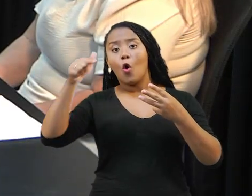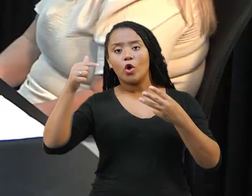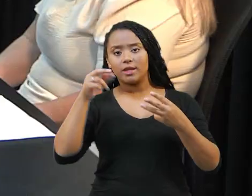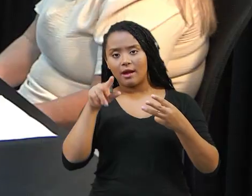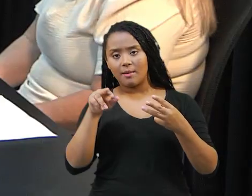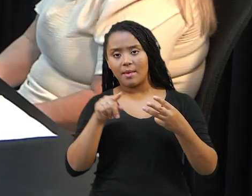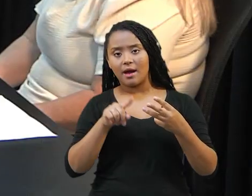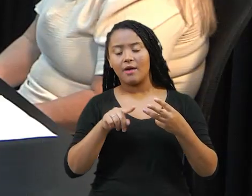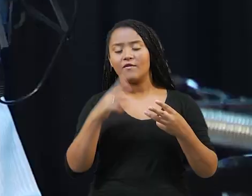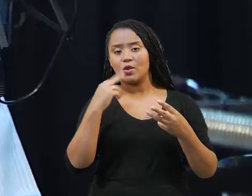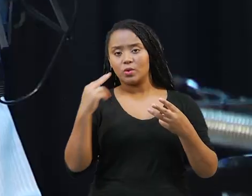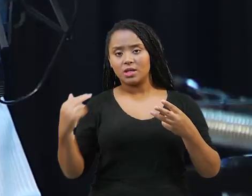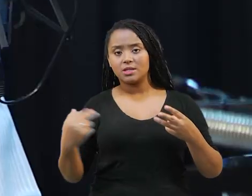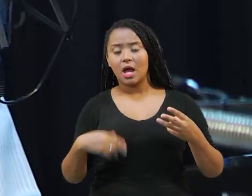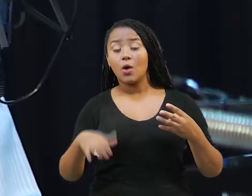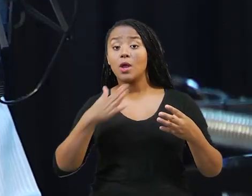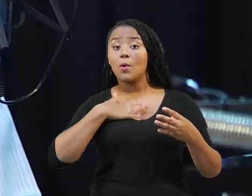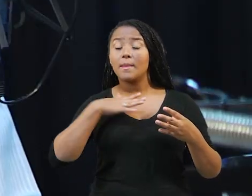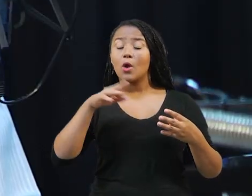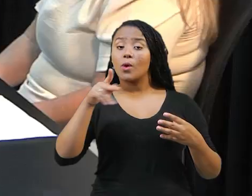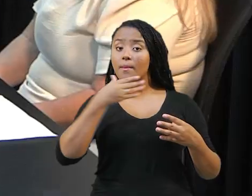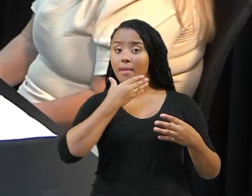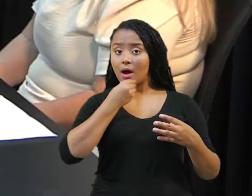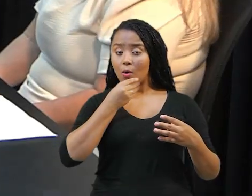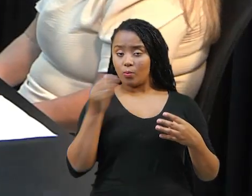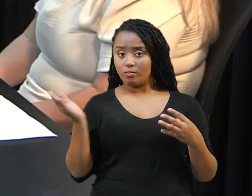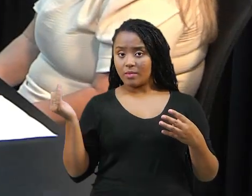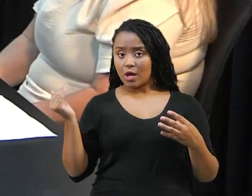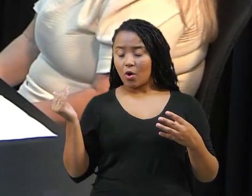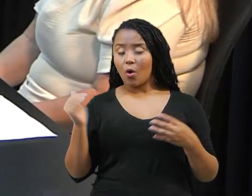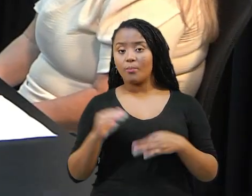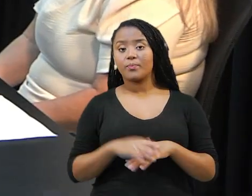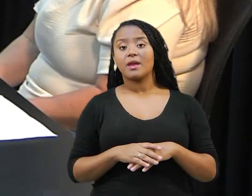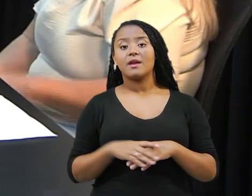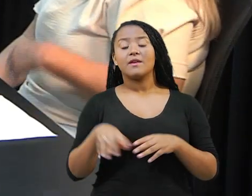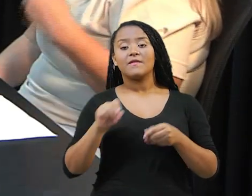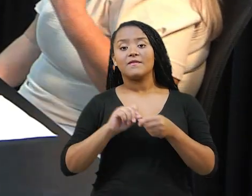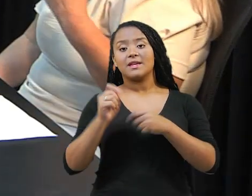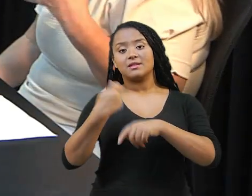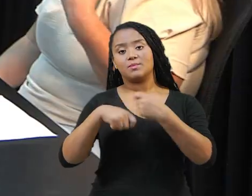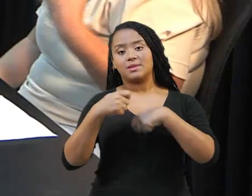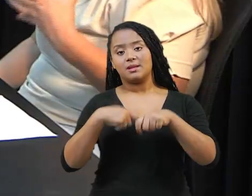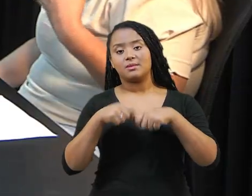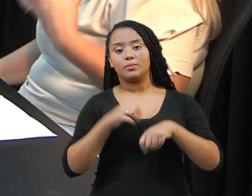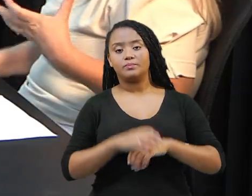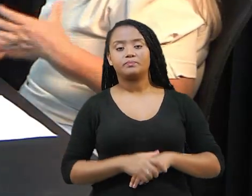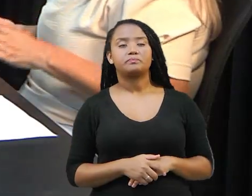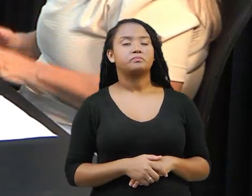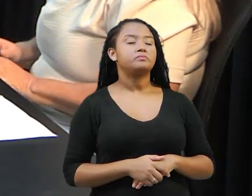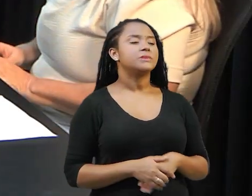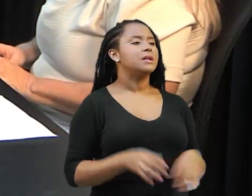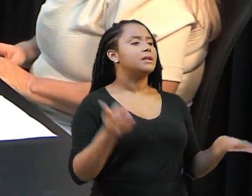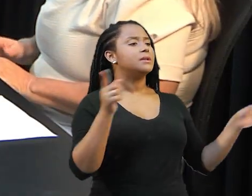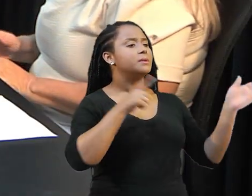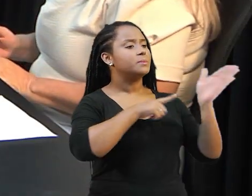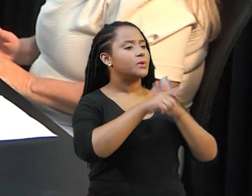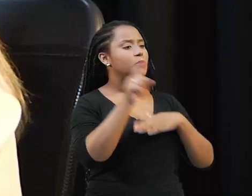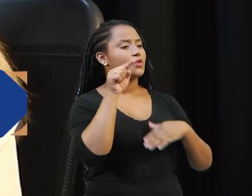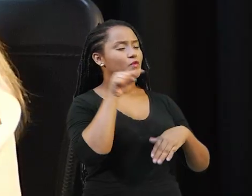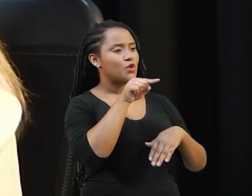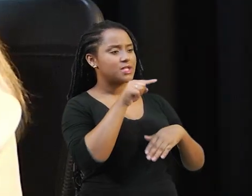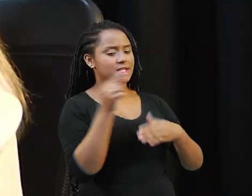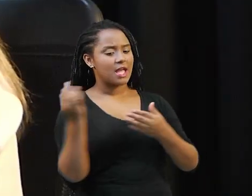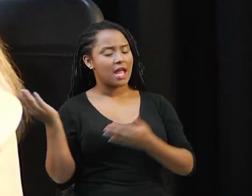E meu irmão fez administração. Paulo, e me fala uma coisa. Quando você era criança, lá